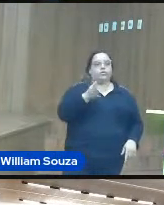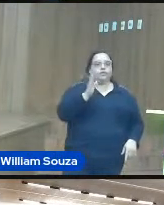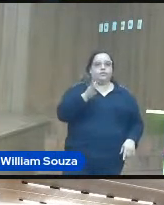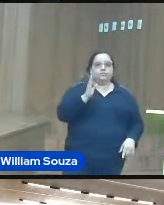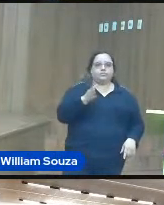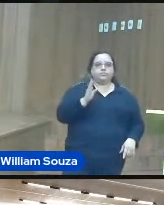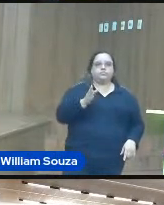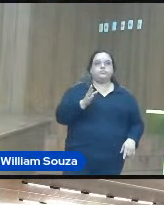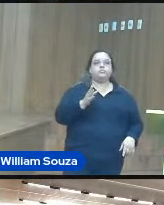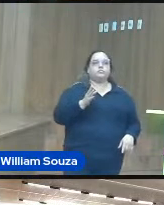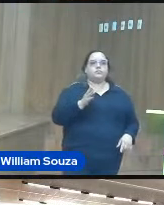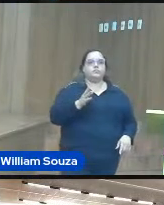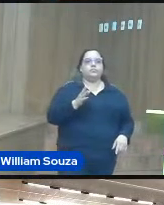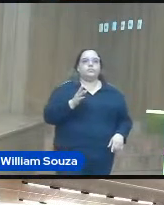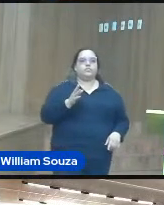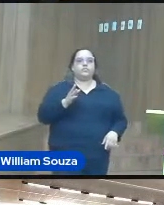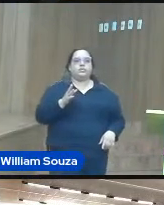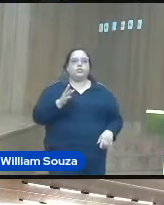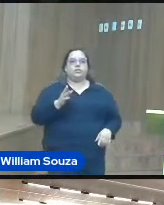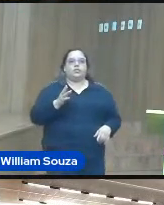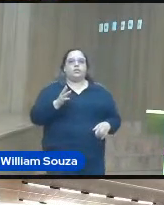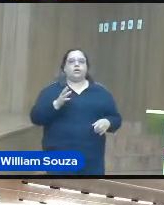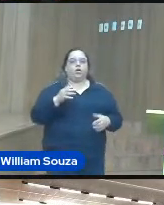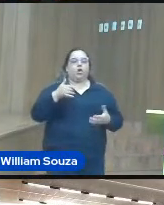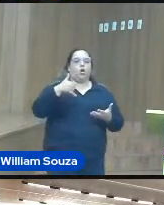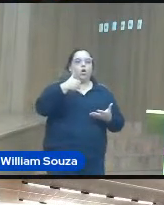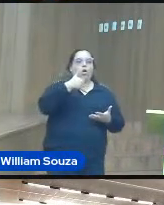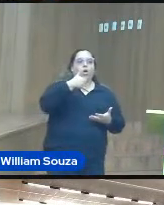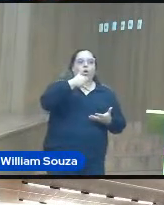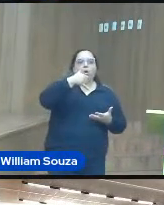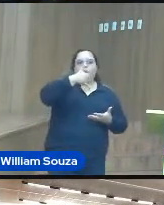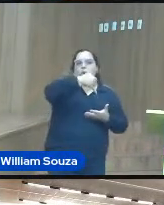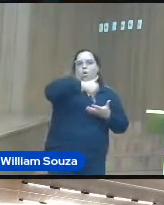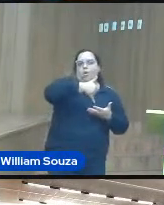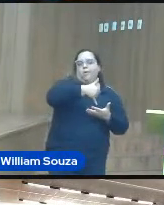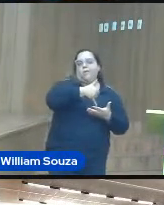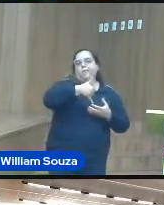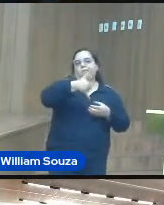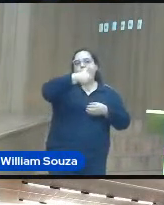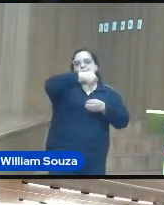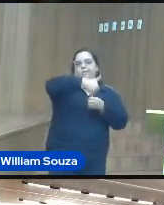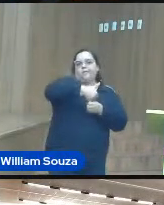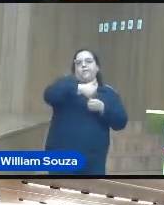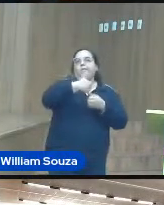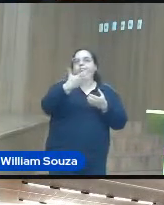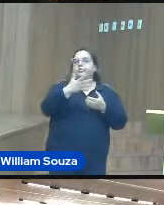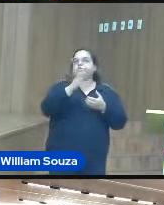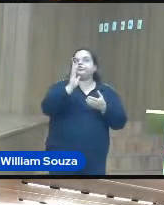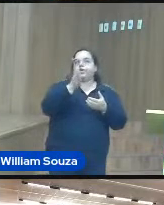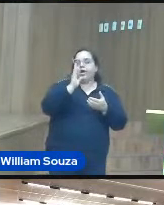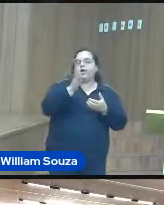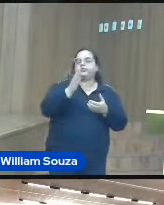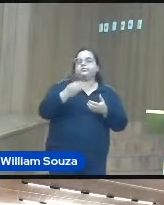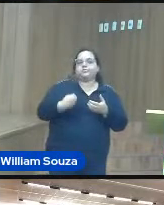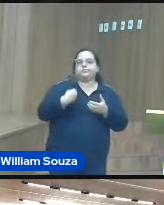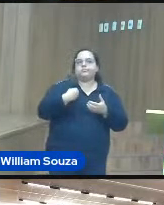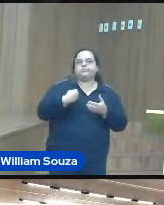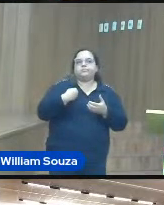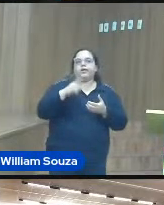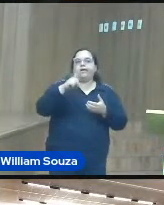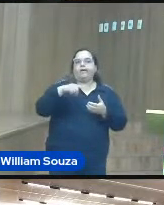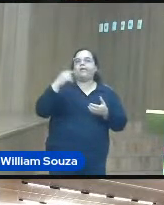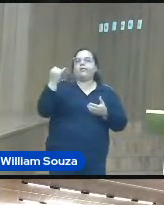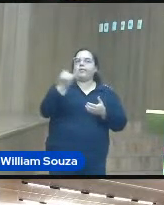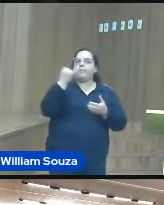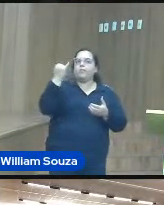de óleo, petróleo, etc. Então eram coisas que eram importantes para a